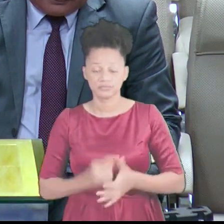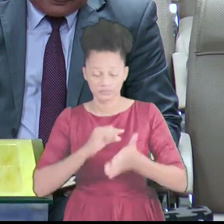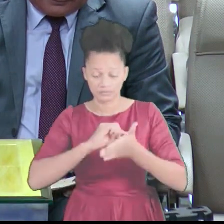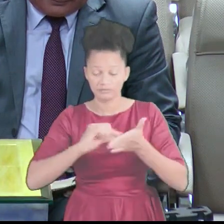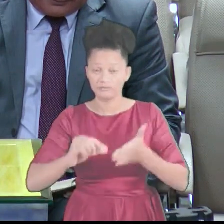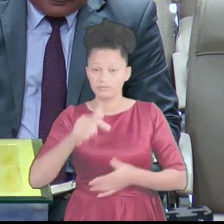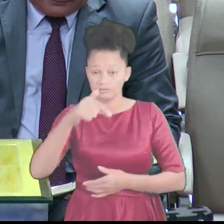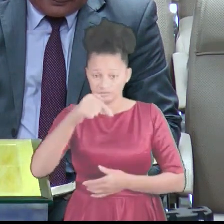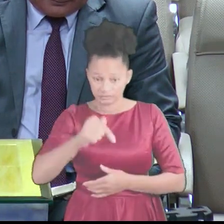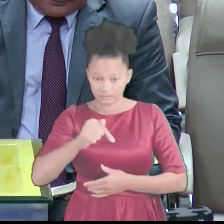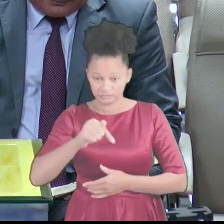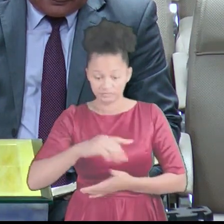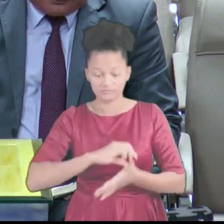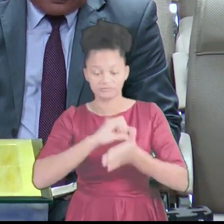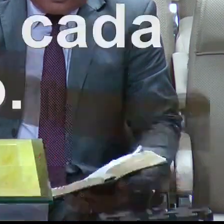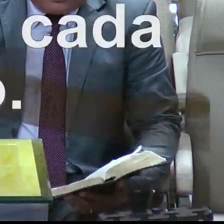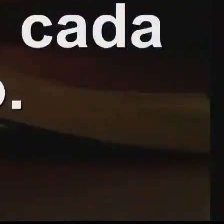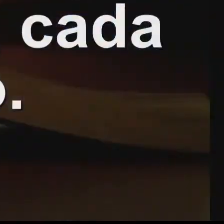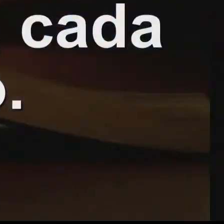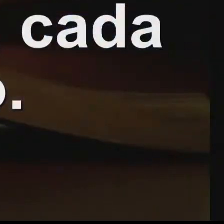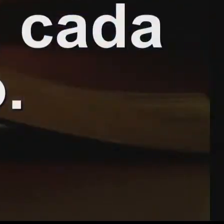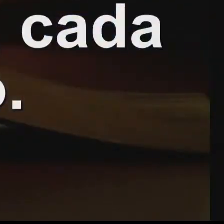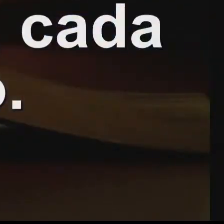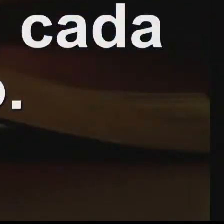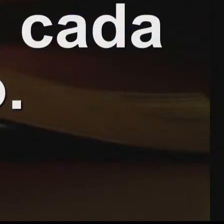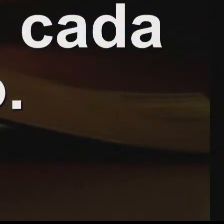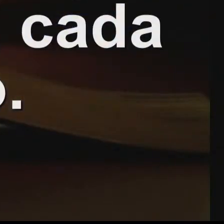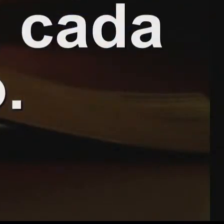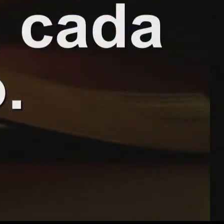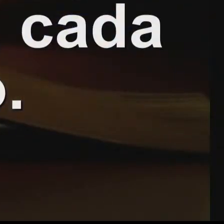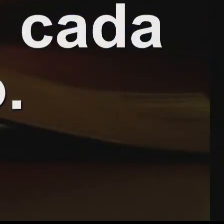Versículo 7 do capítulo 37.